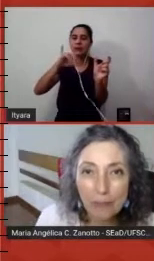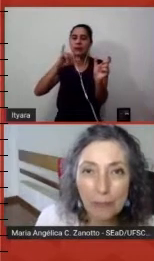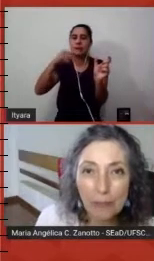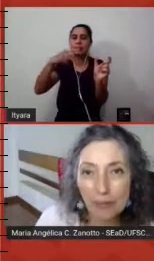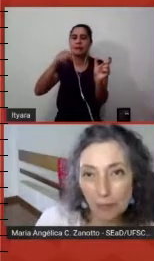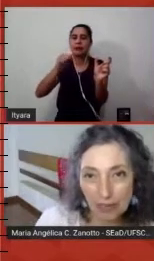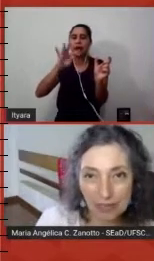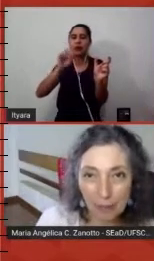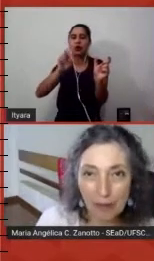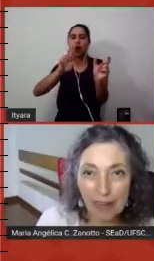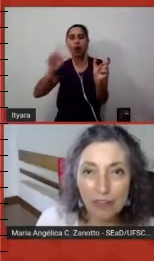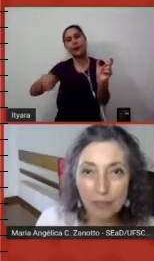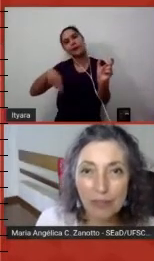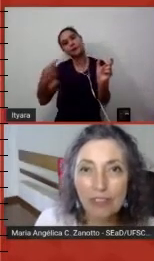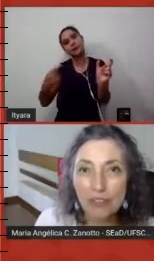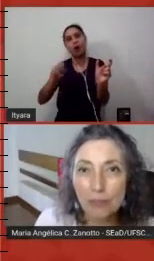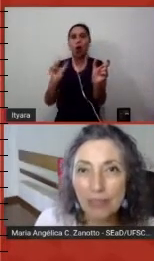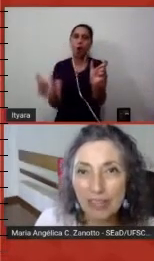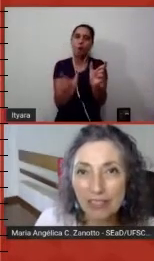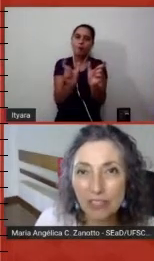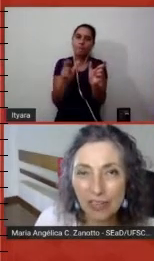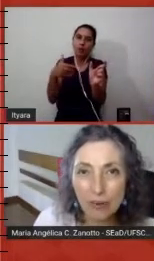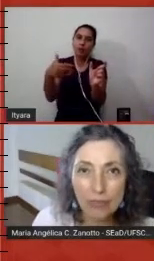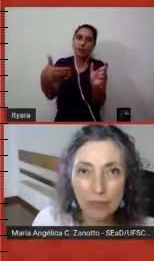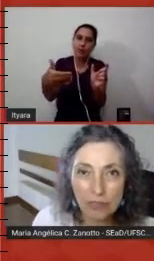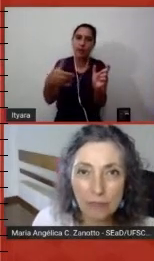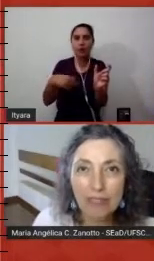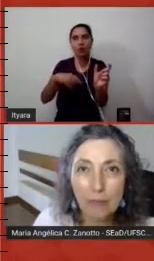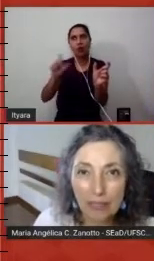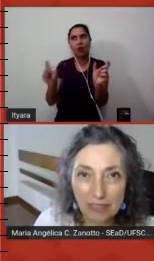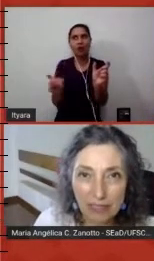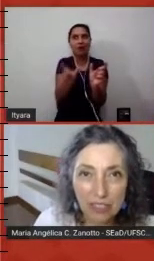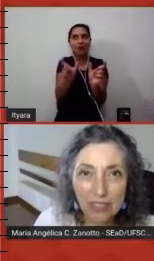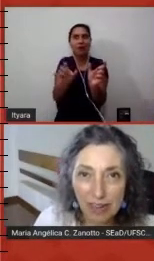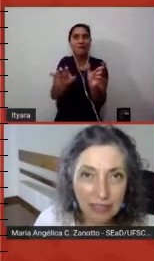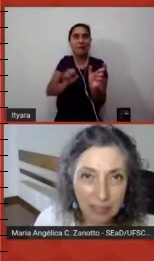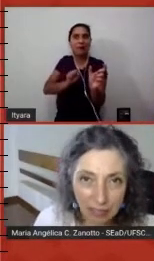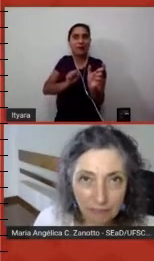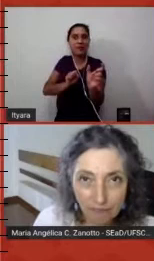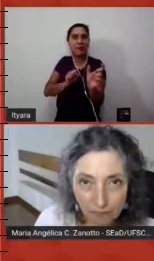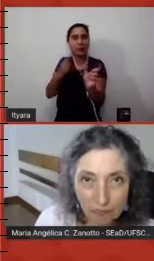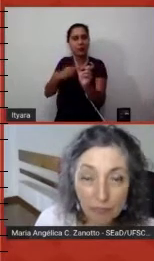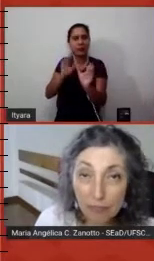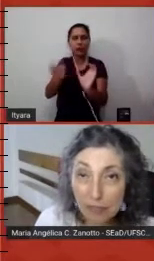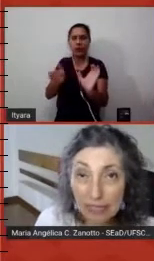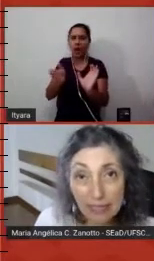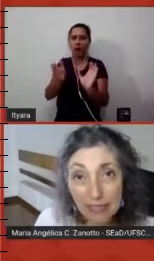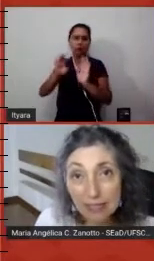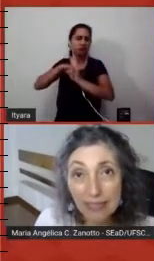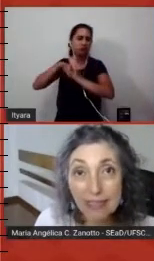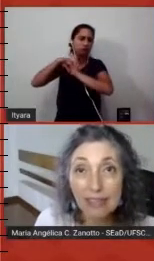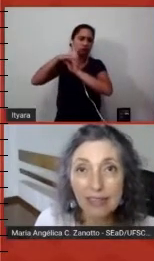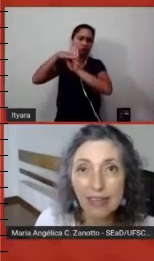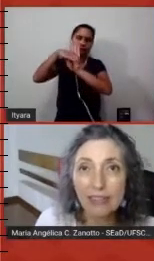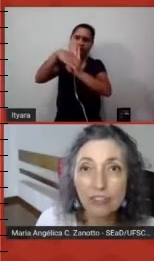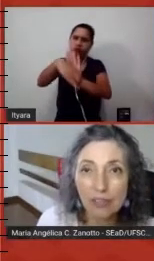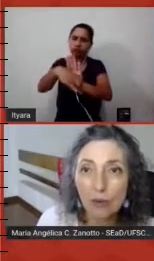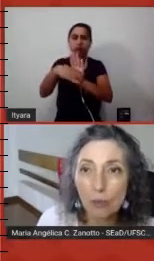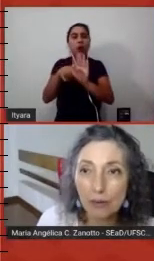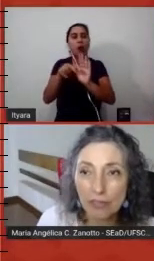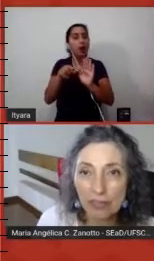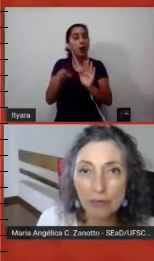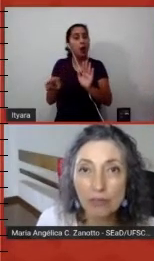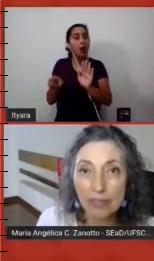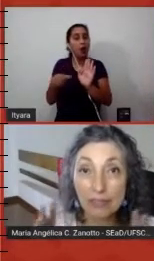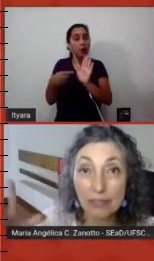Eu optei por essa palavra formativa porque ela já é uma concepção bastante clássica e ela tem essa ideia de